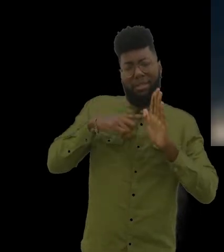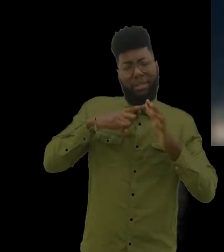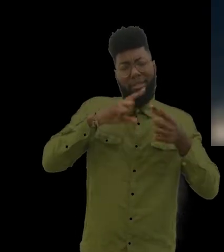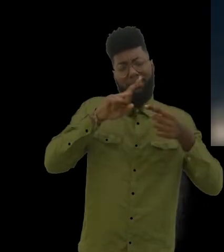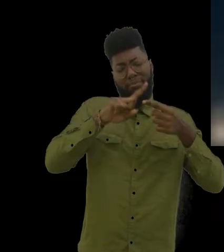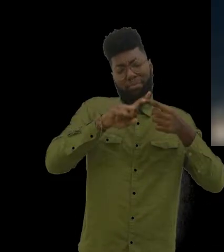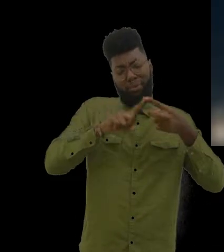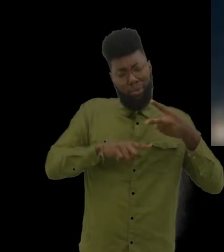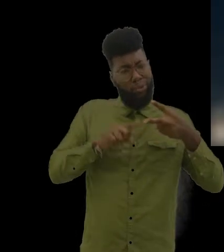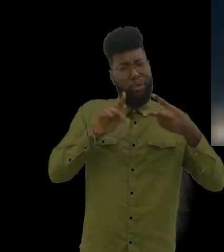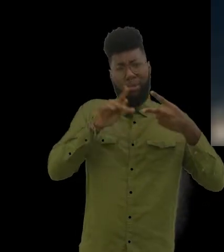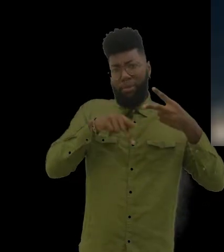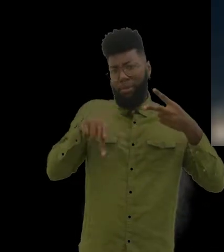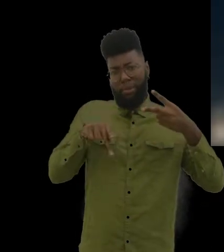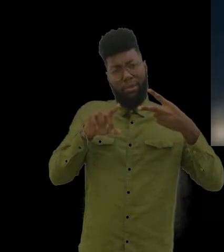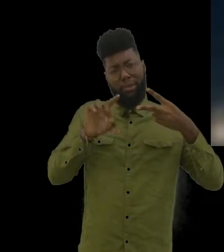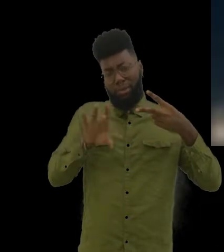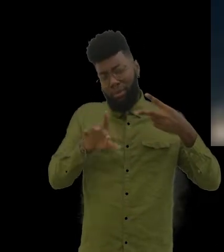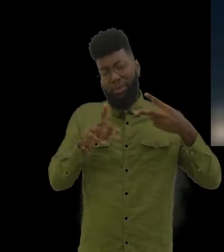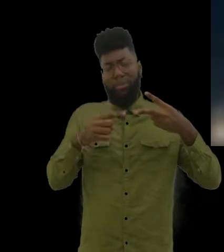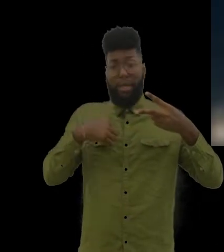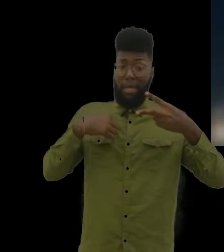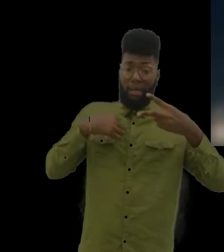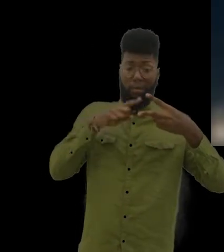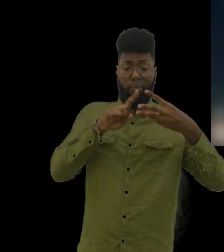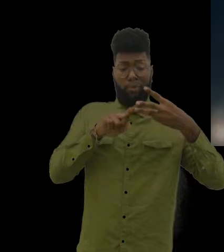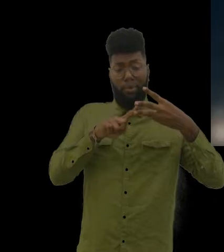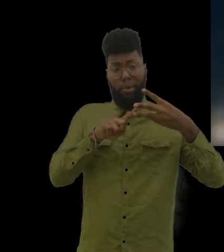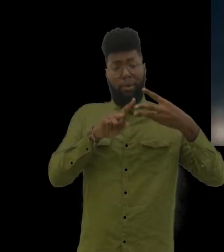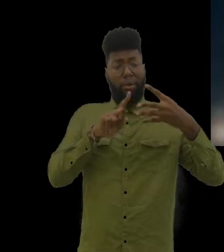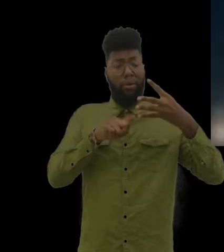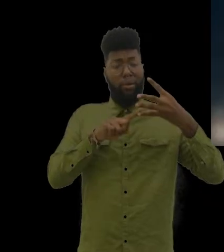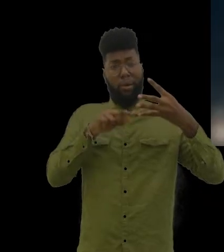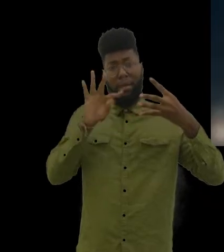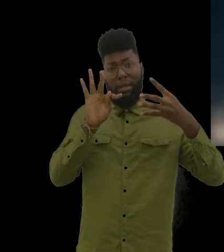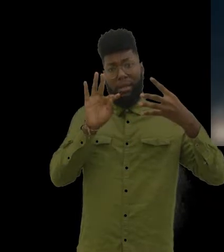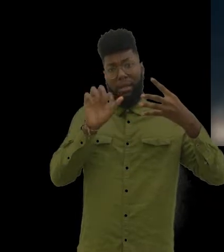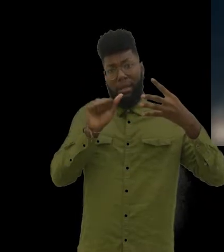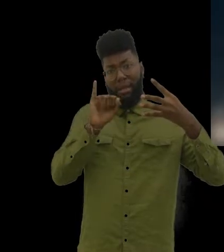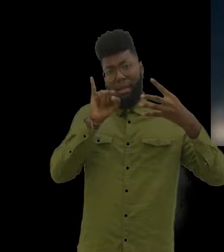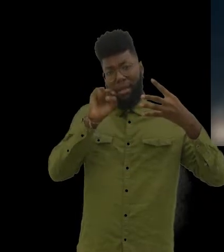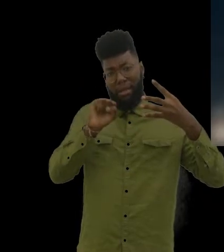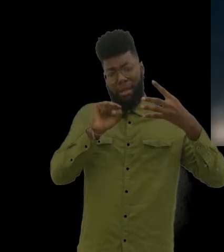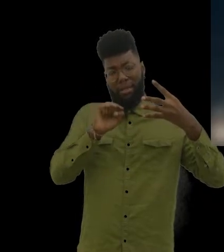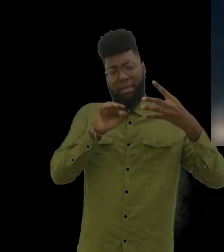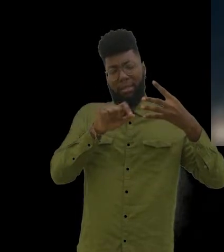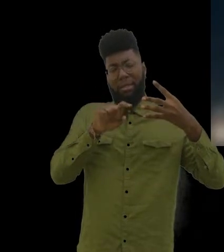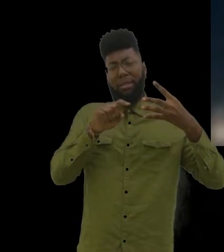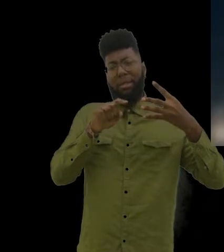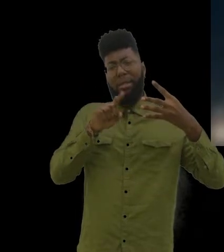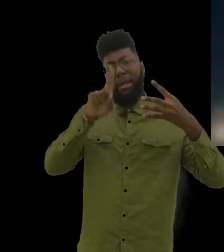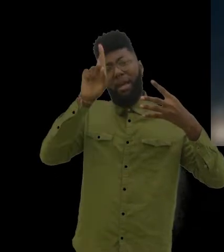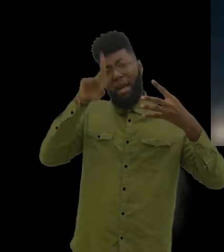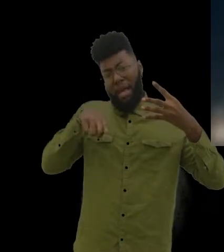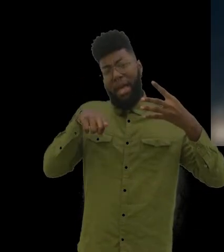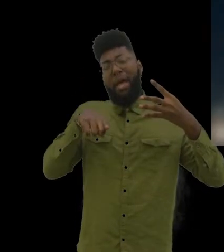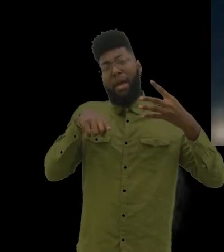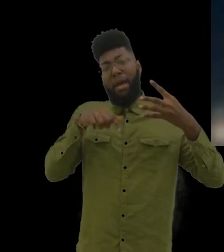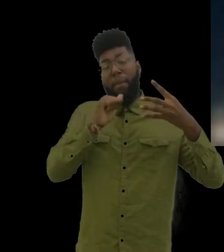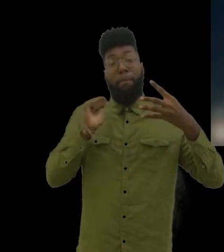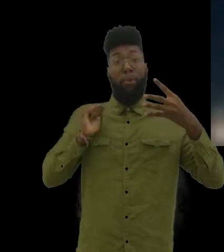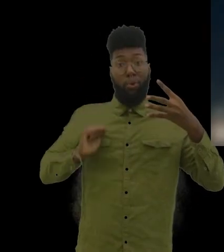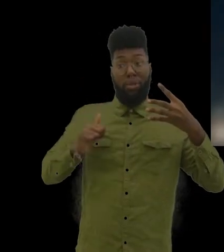Margarete, eu, você e a Thaís, né? Foram as bolsistas que eu acabei colocando no projeto. E hoje o